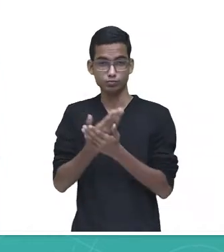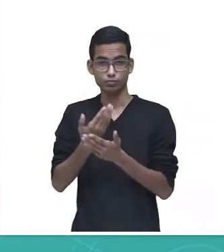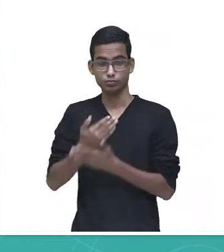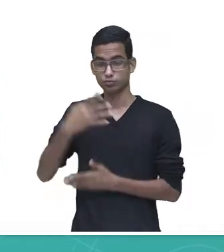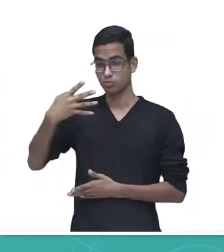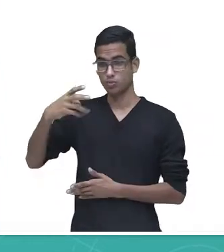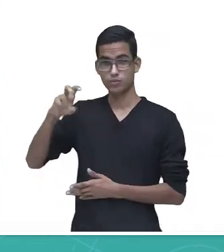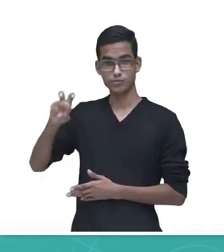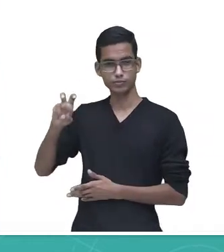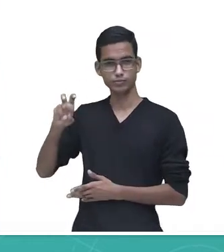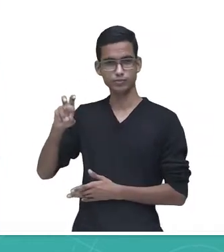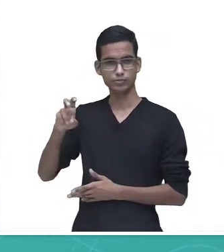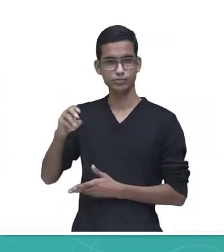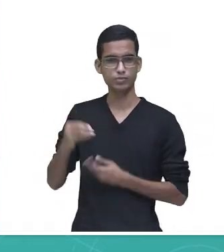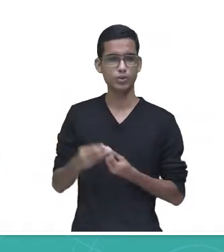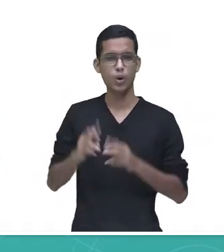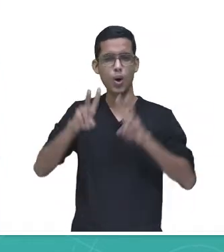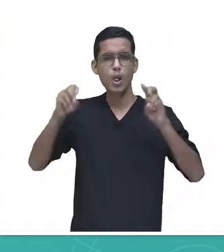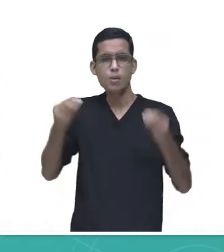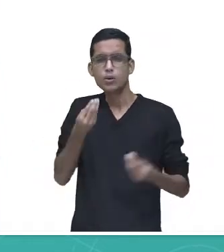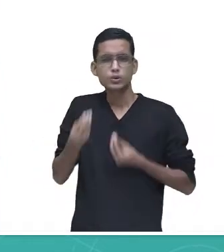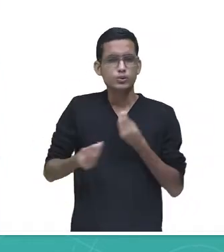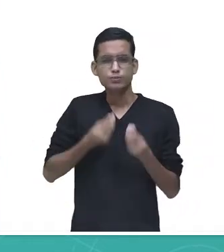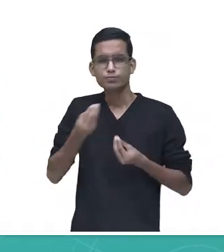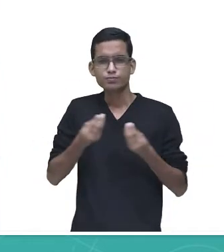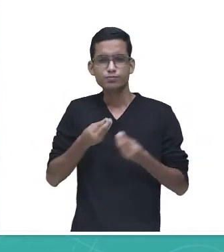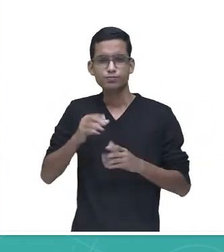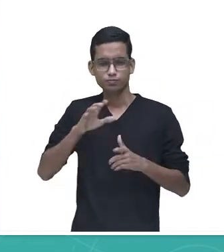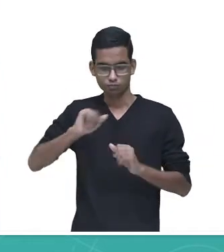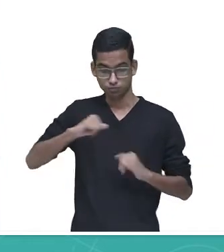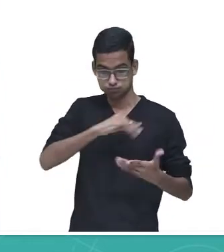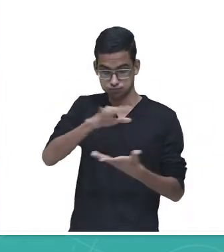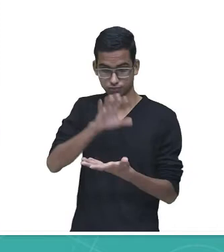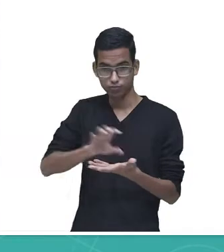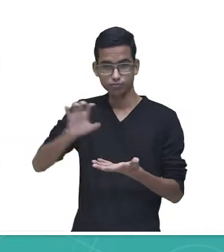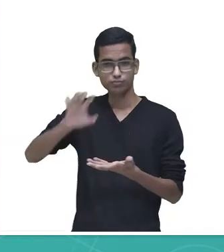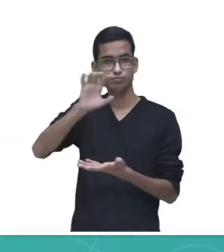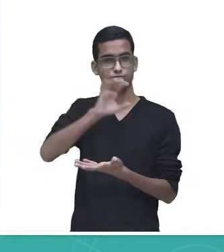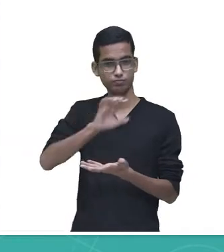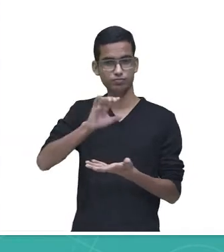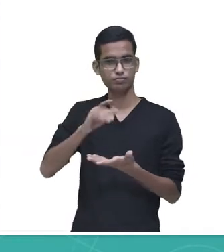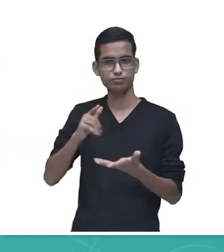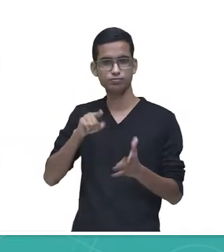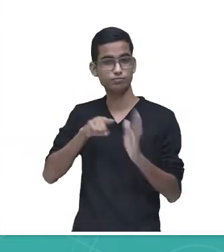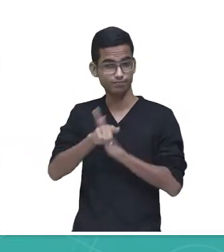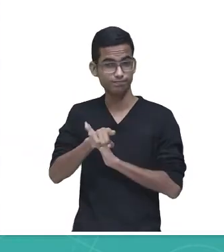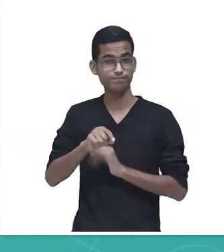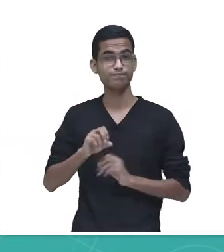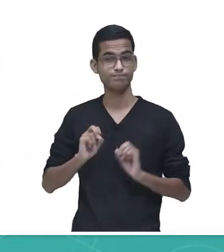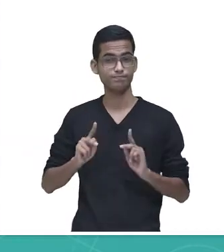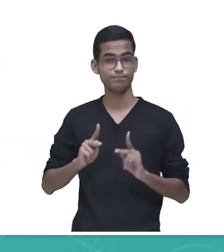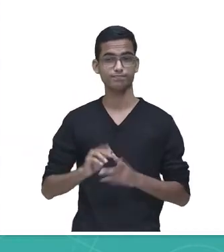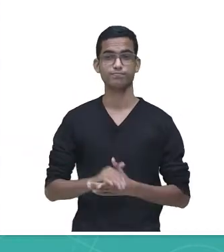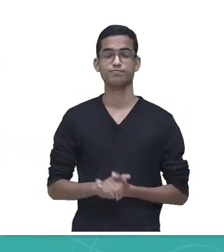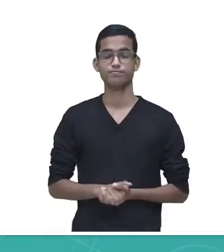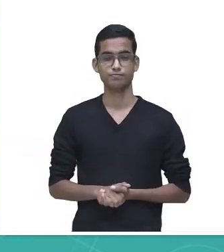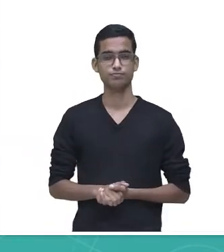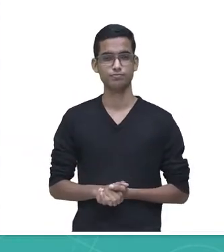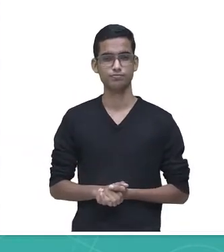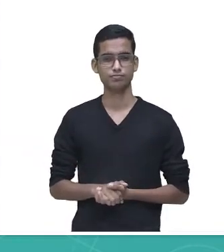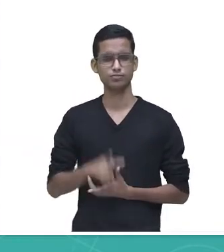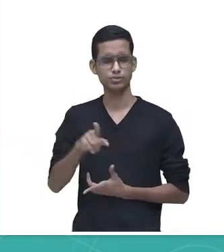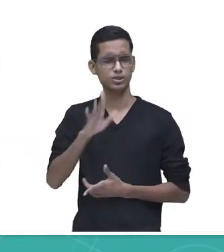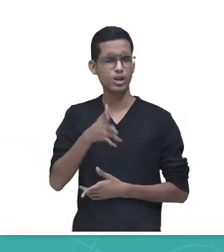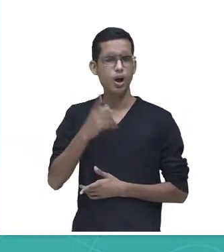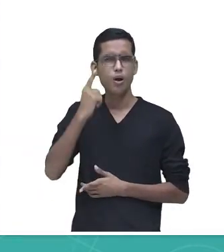Geografia, como regionalizar o espaço mundial. É uma pergunta que a gente começa a aula de hoje. Você já parou para